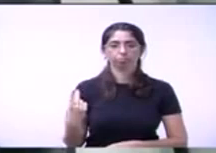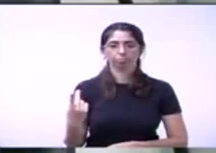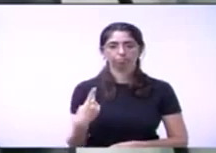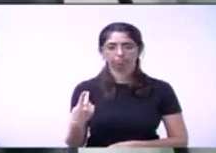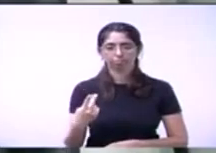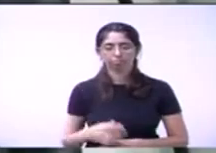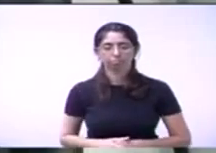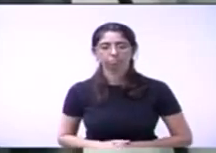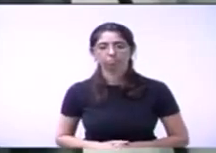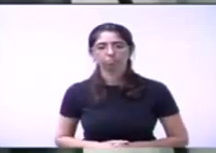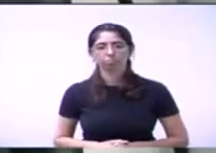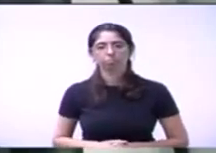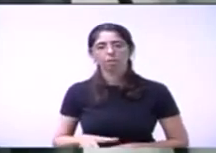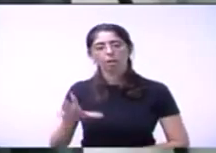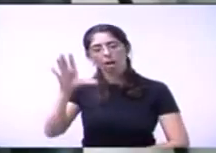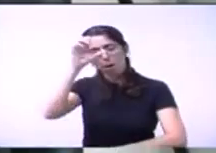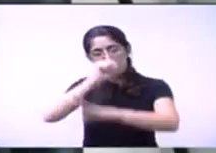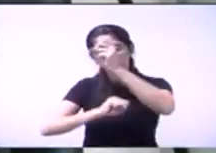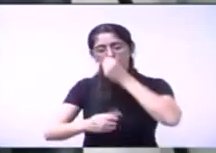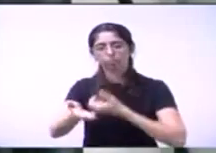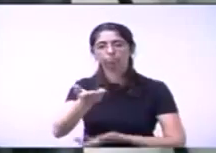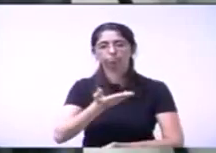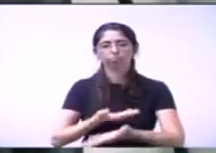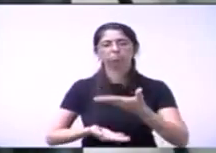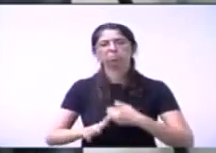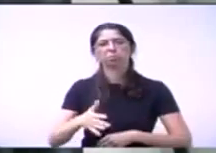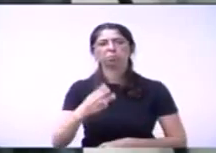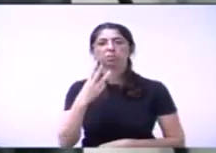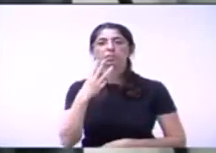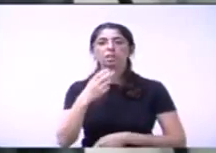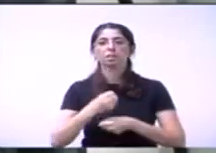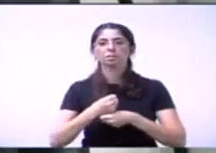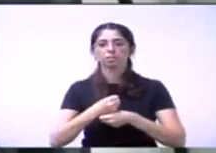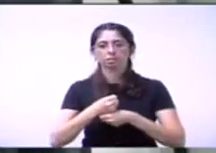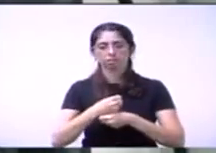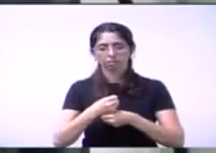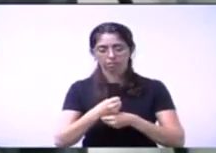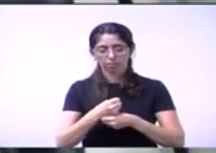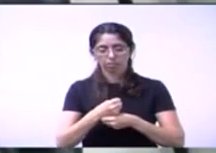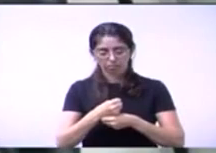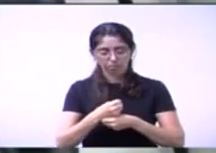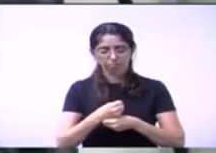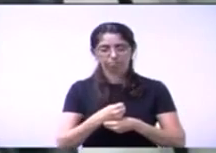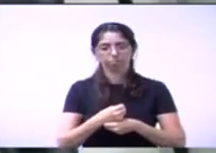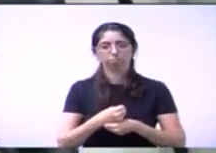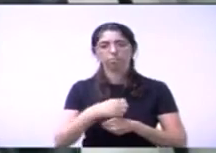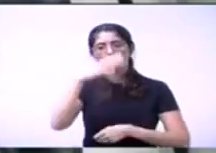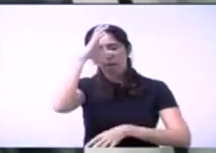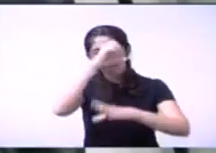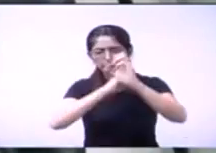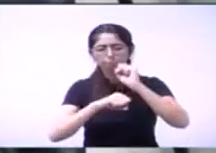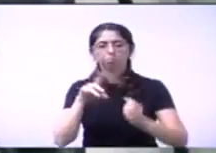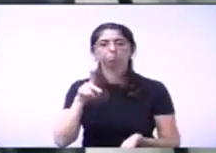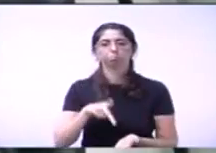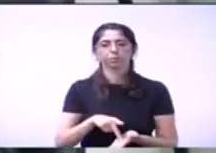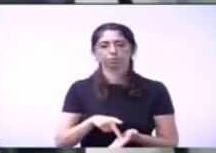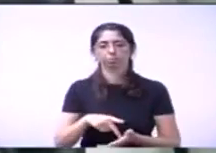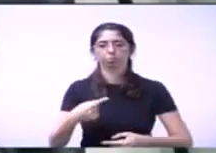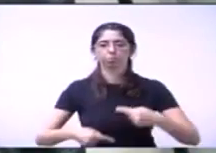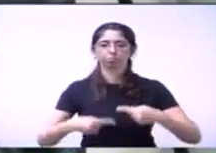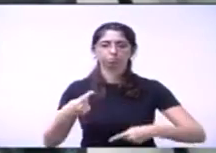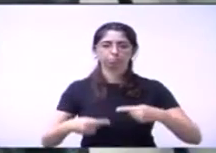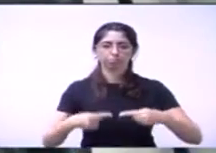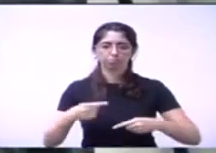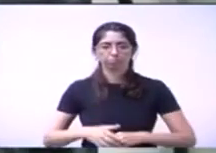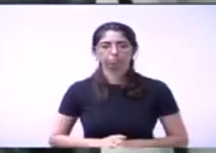pouco mais de 3 anos, eu levitei em algumas situações que me fizeram aprender muito sobre política.